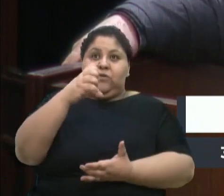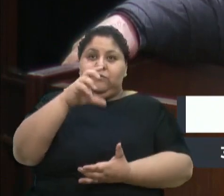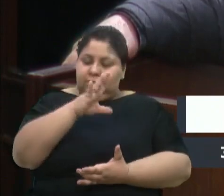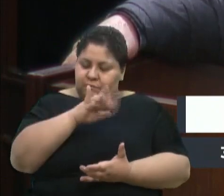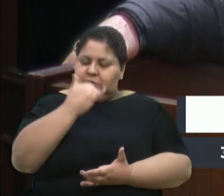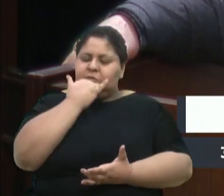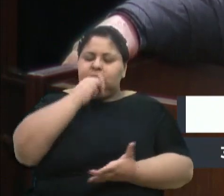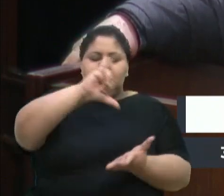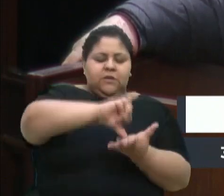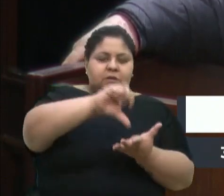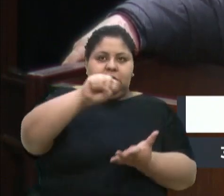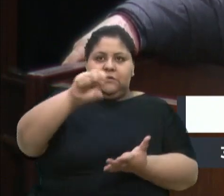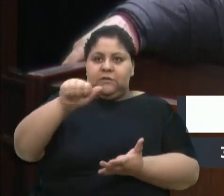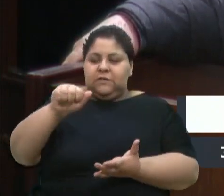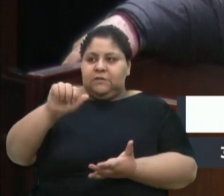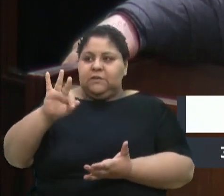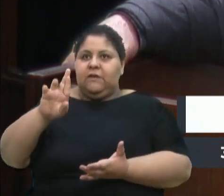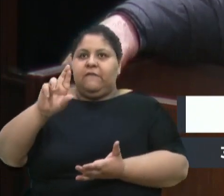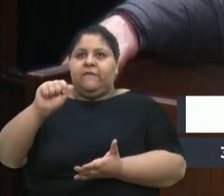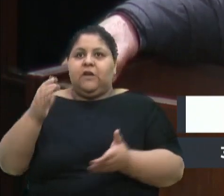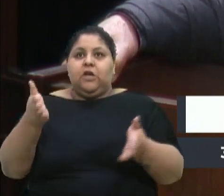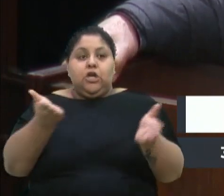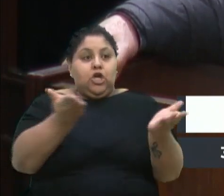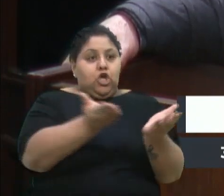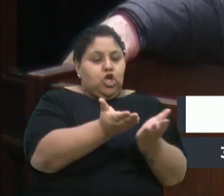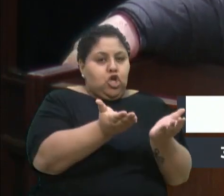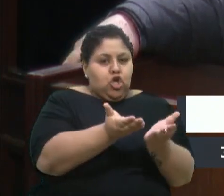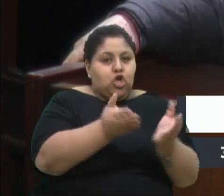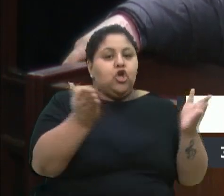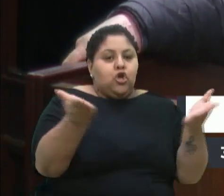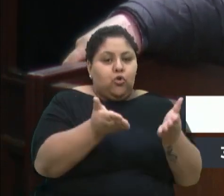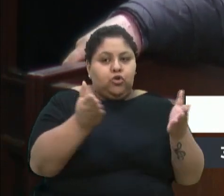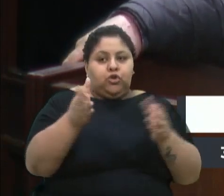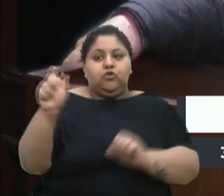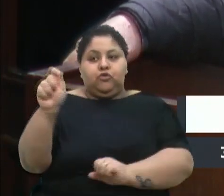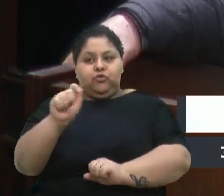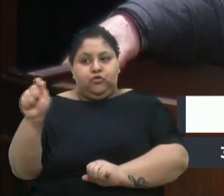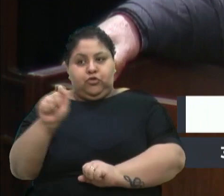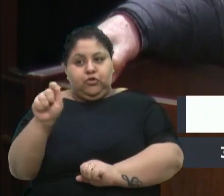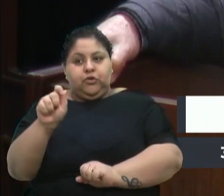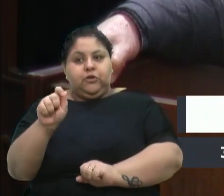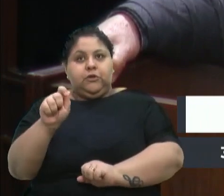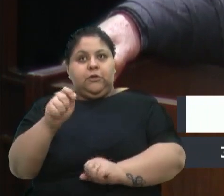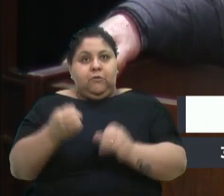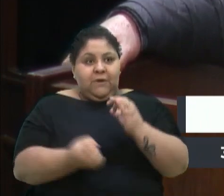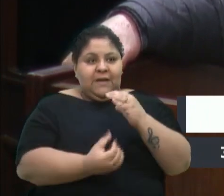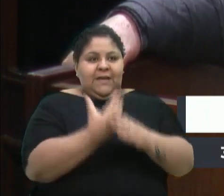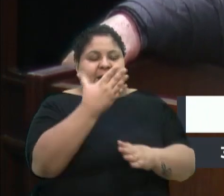e hoje tem uma associação fundamentada para melhorar cada dia mais,